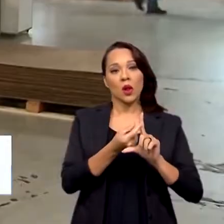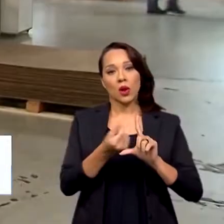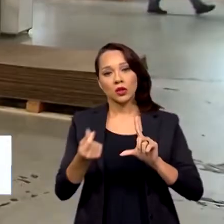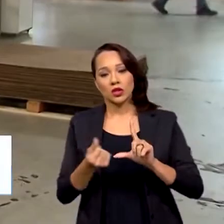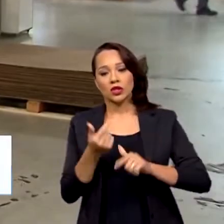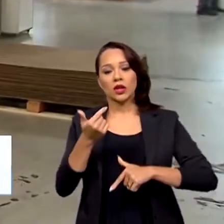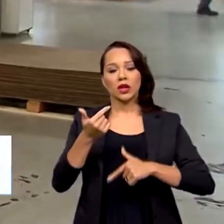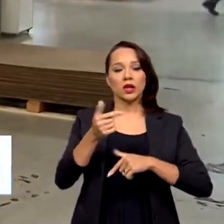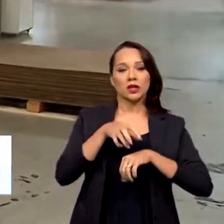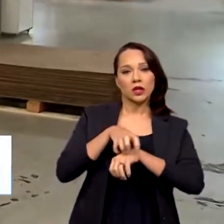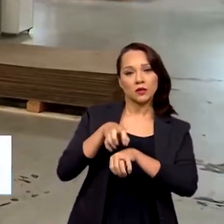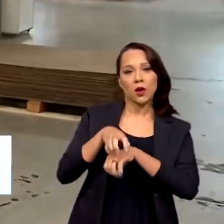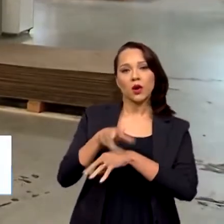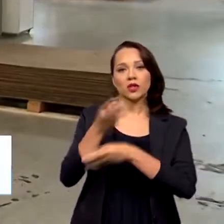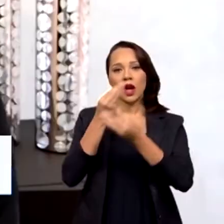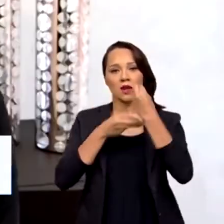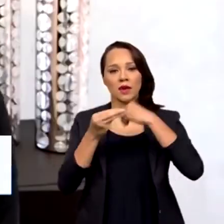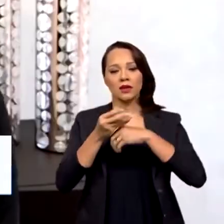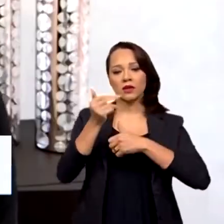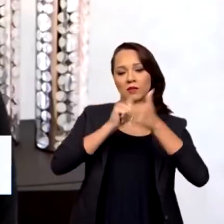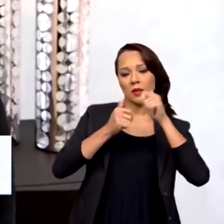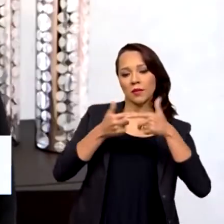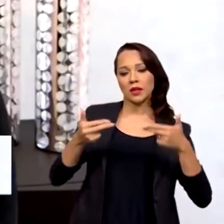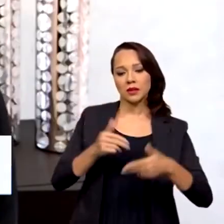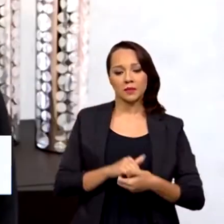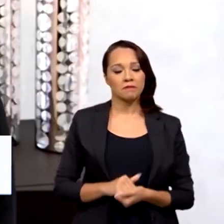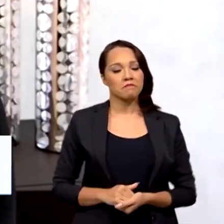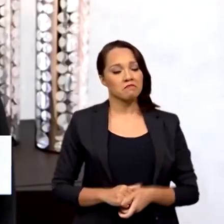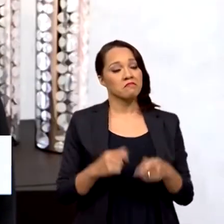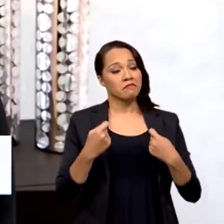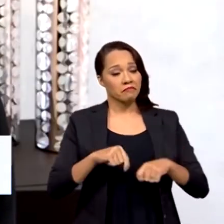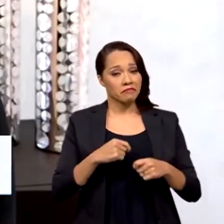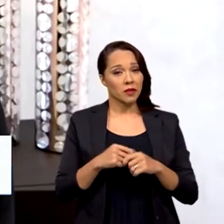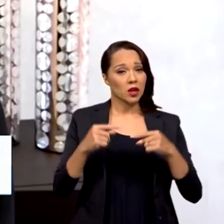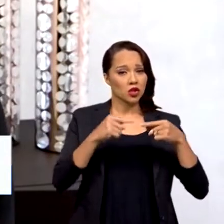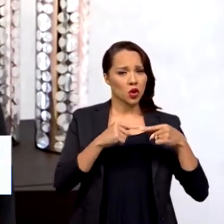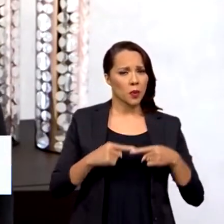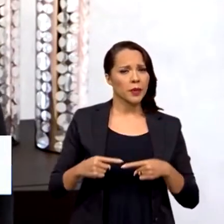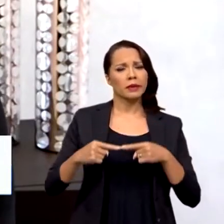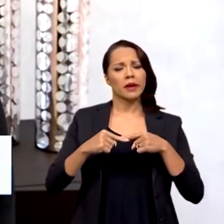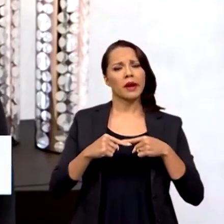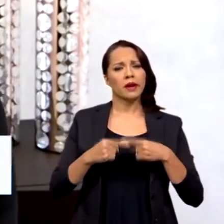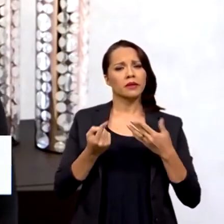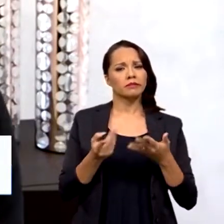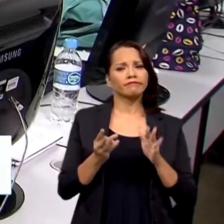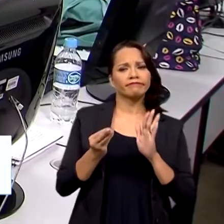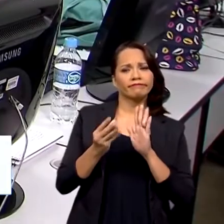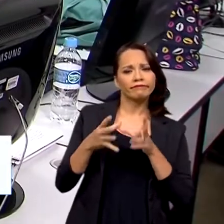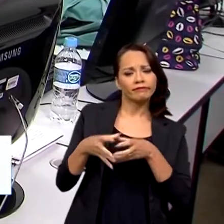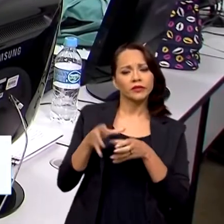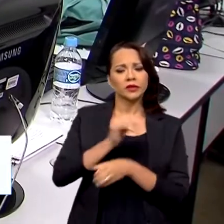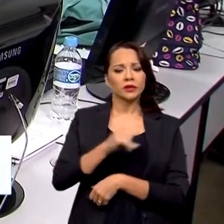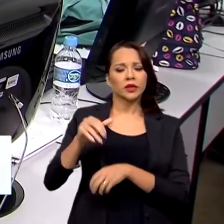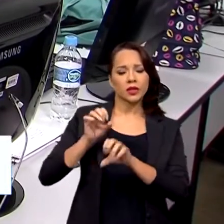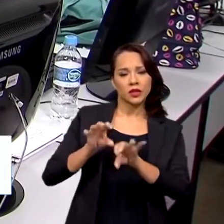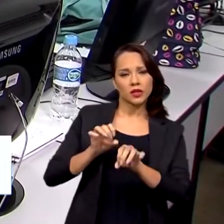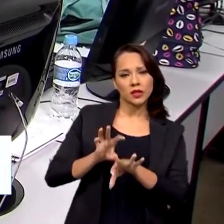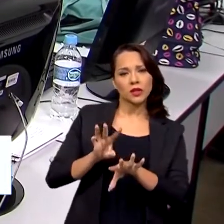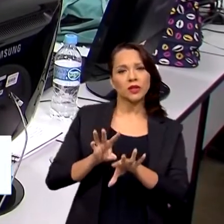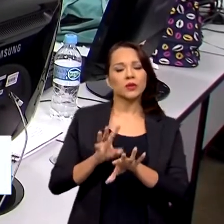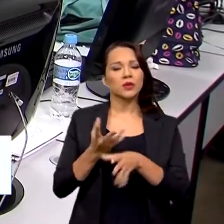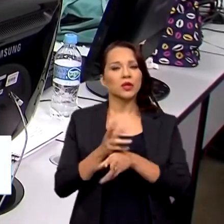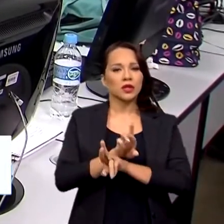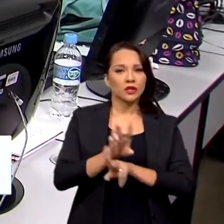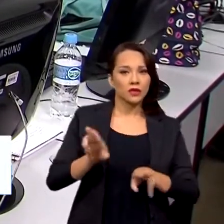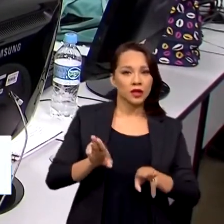transporte, alimentos e bebidas. Acredito que seja uma necessidade de combinar um pouco forças, né, de instituições de ensino, instituições